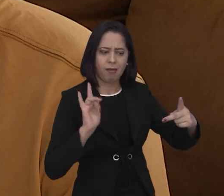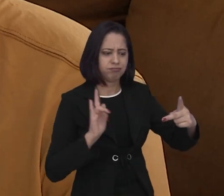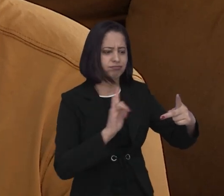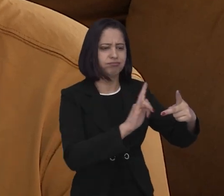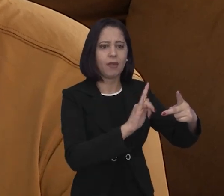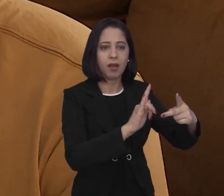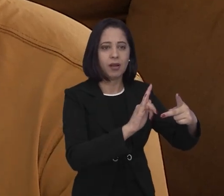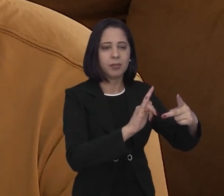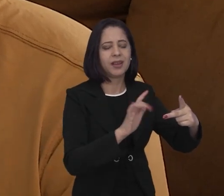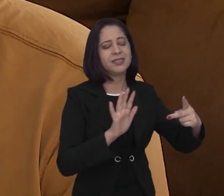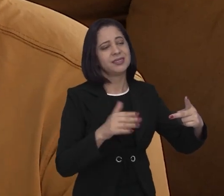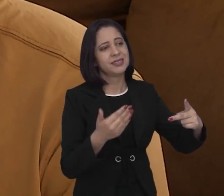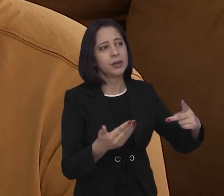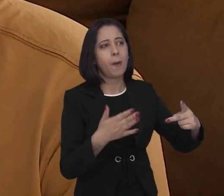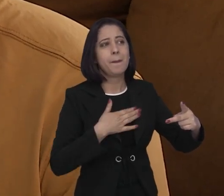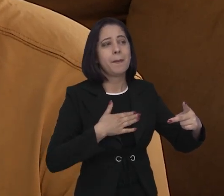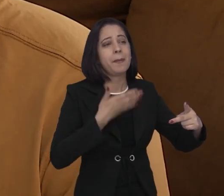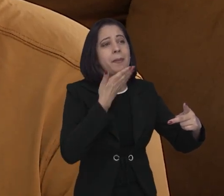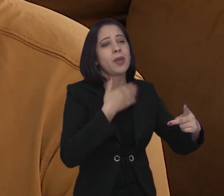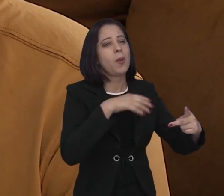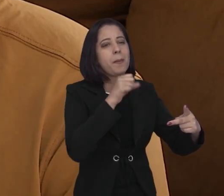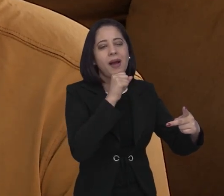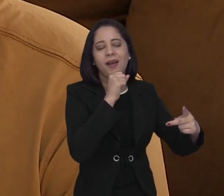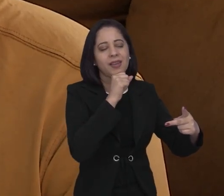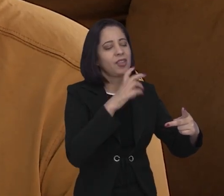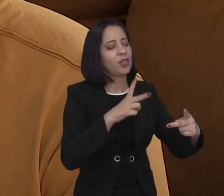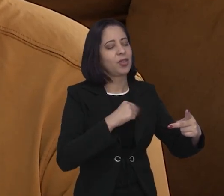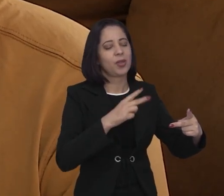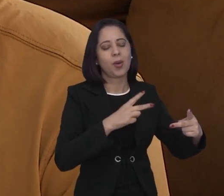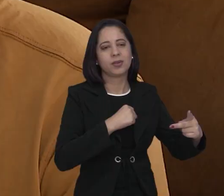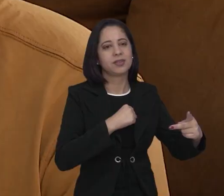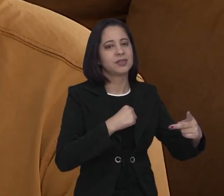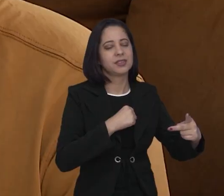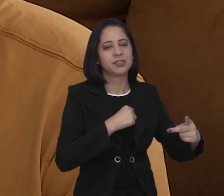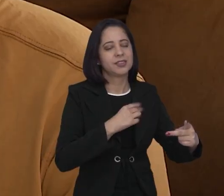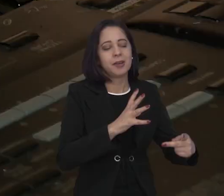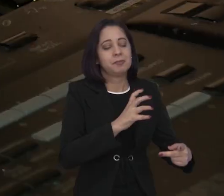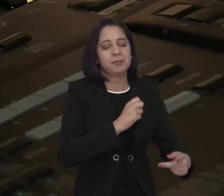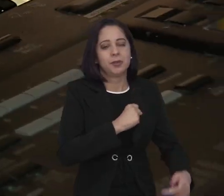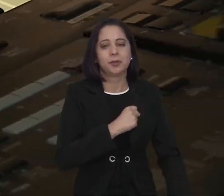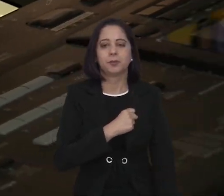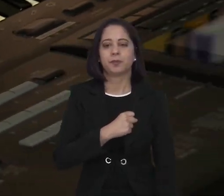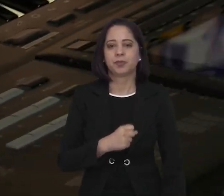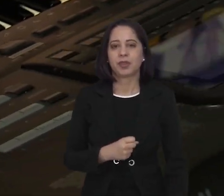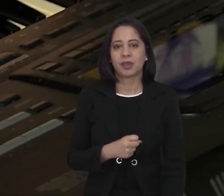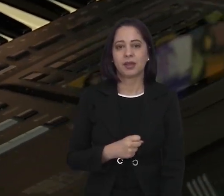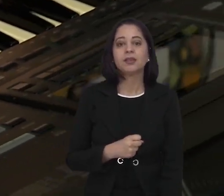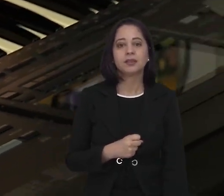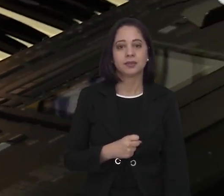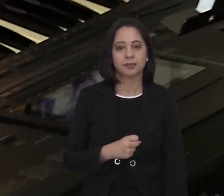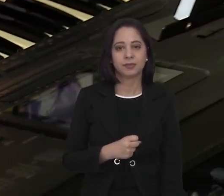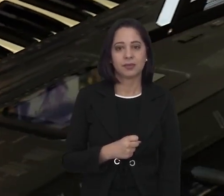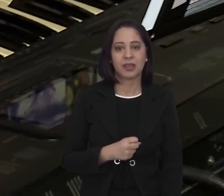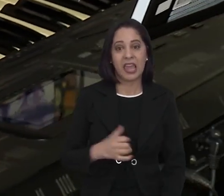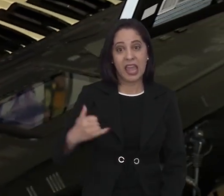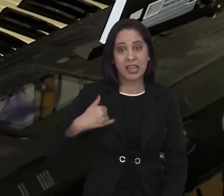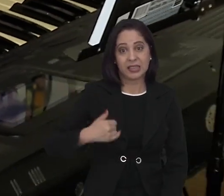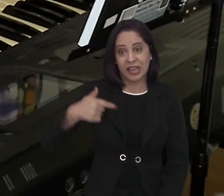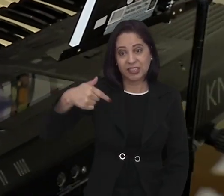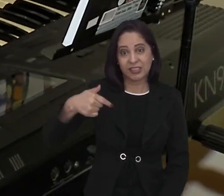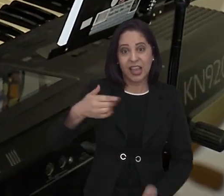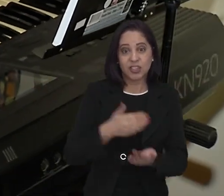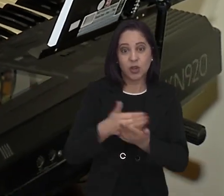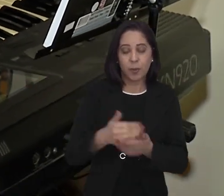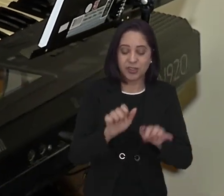José. Enfim, foi uma personalidade muito querida aqui na cidade. Foi no piano, aos 7 anos de idade, que Vaz tocou